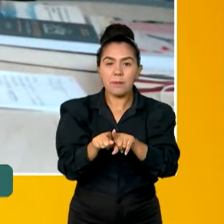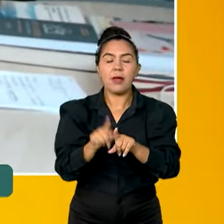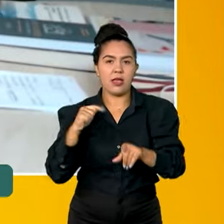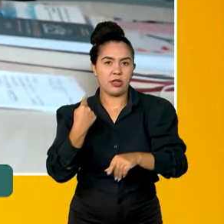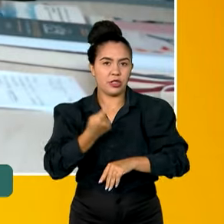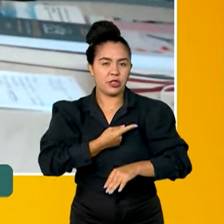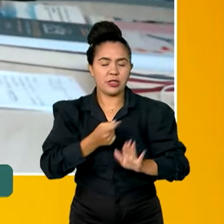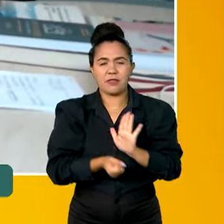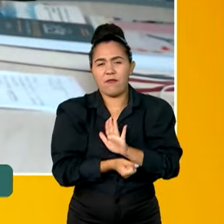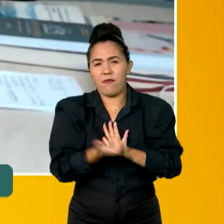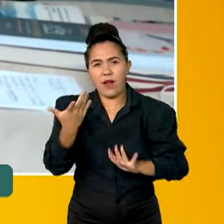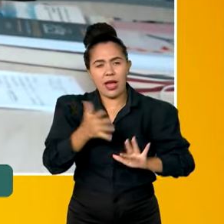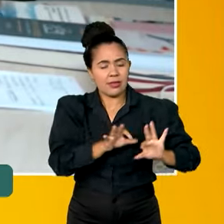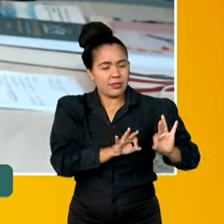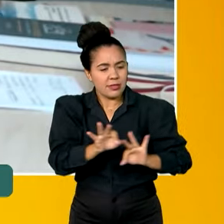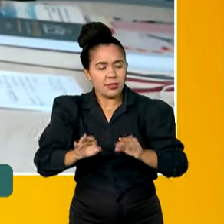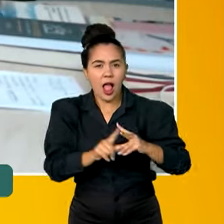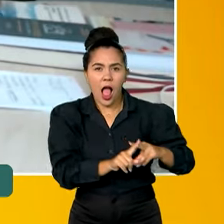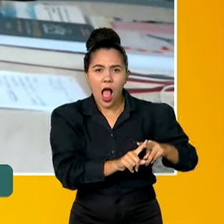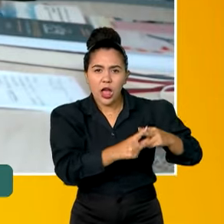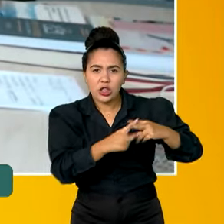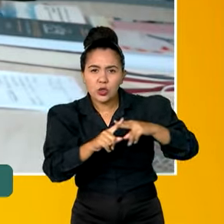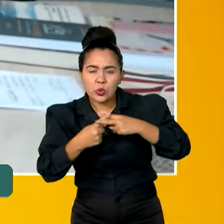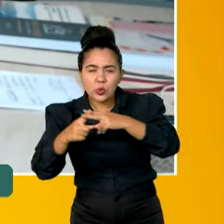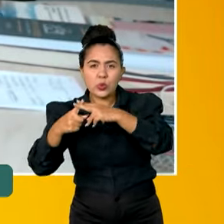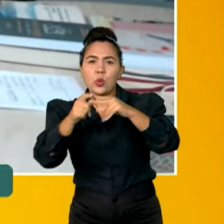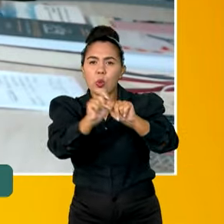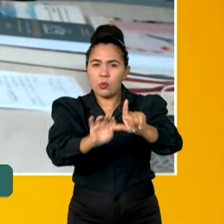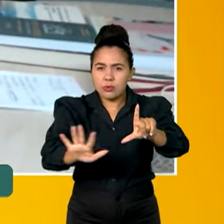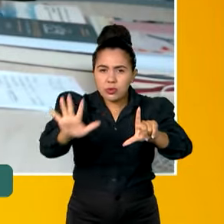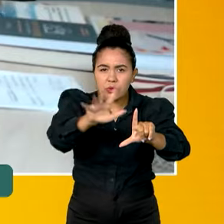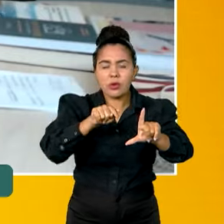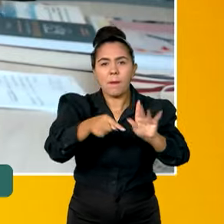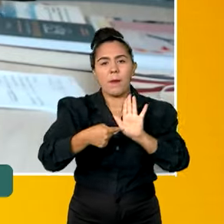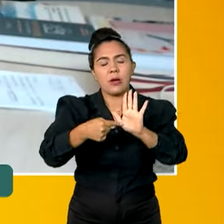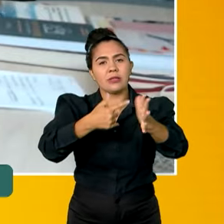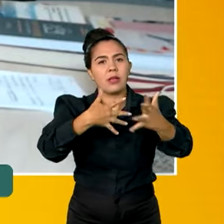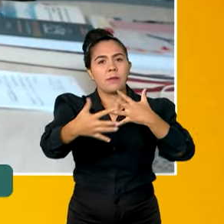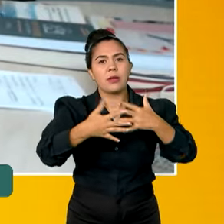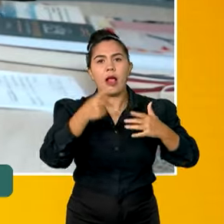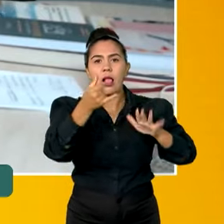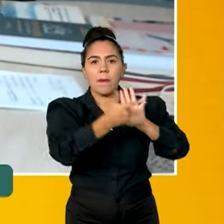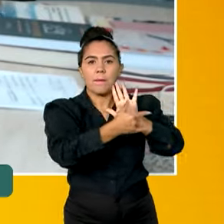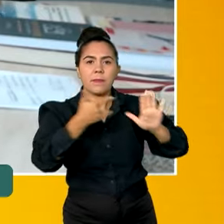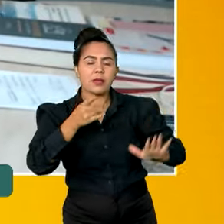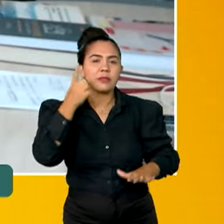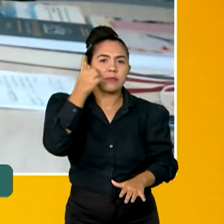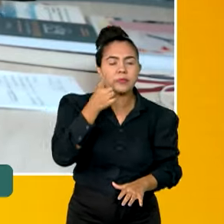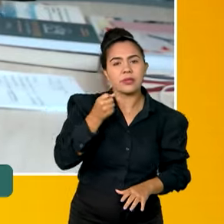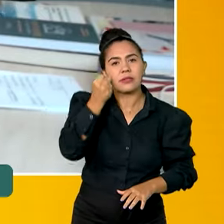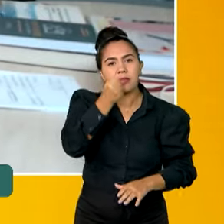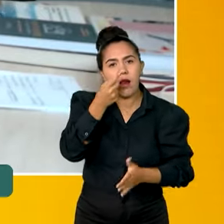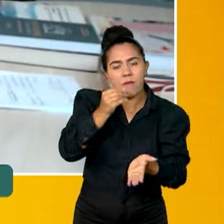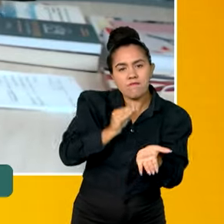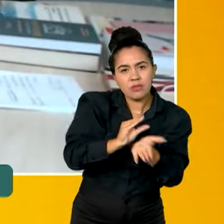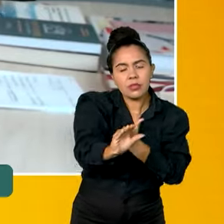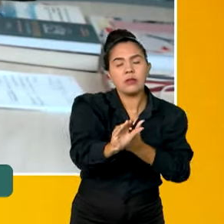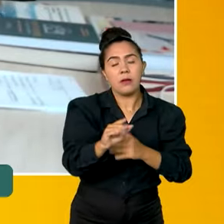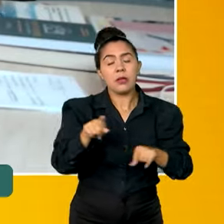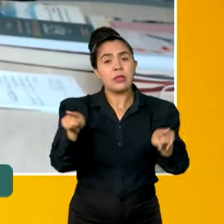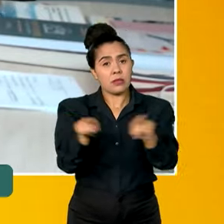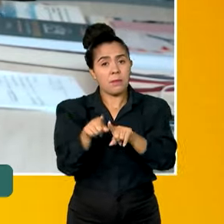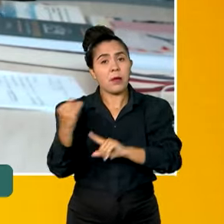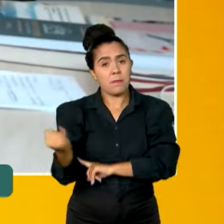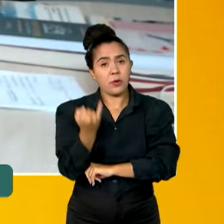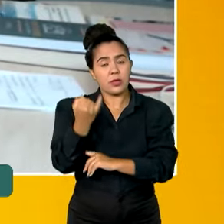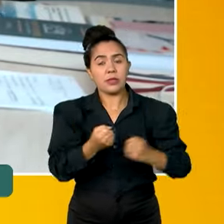uma série de aprimoramentos da transparência de emendas parlamentares. Eu acho importante mencionar, Vanessa,